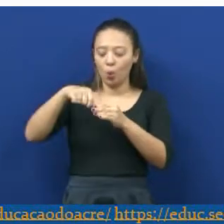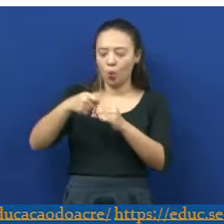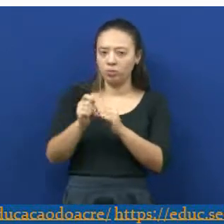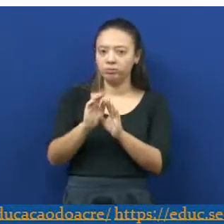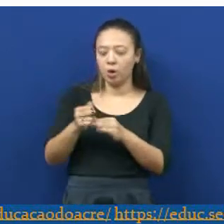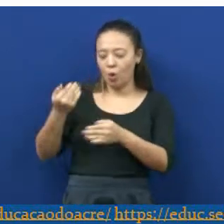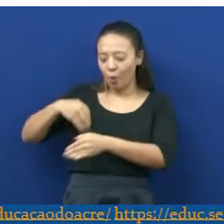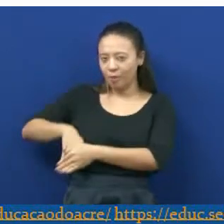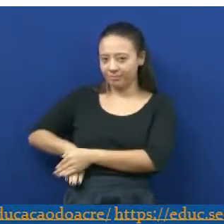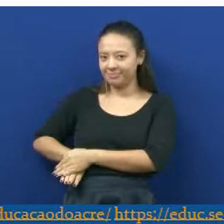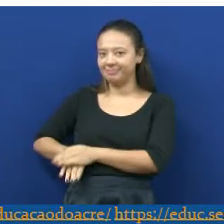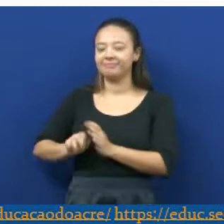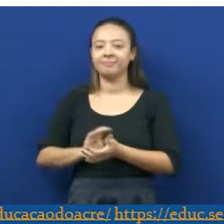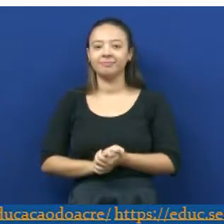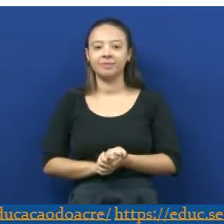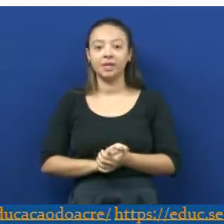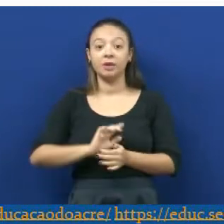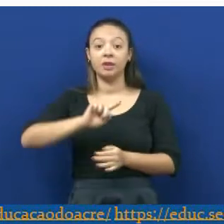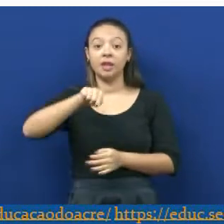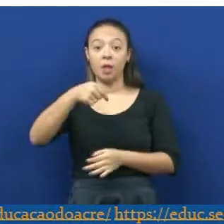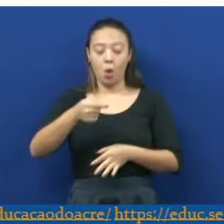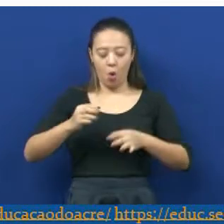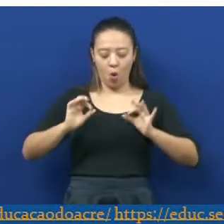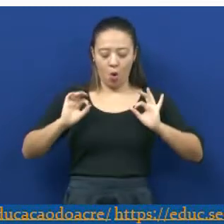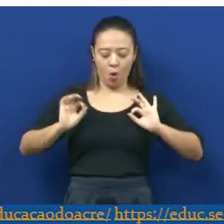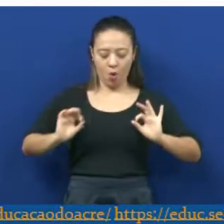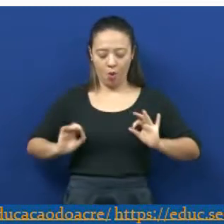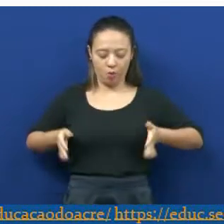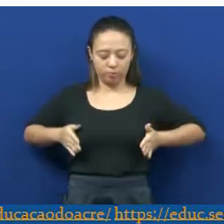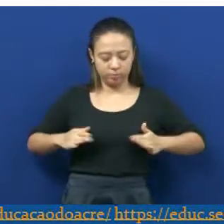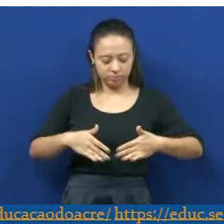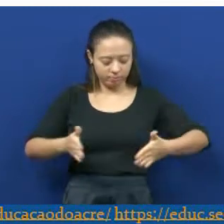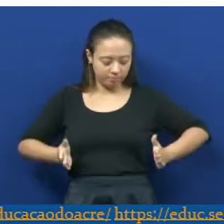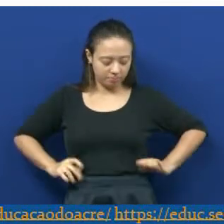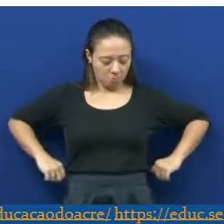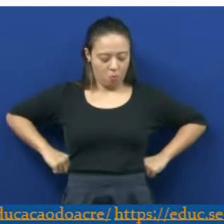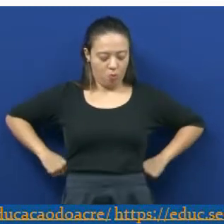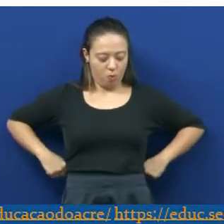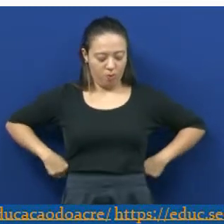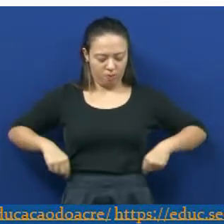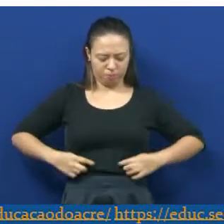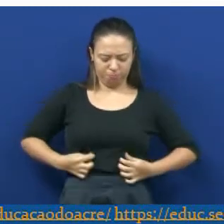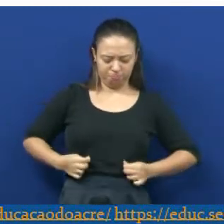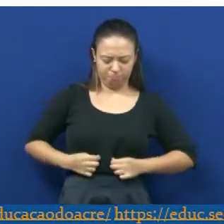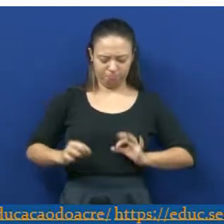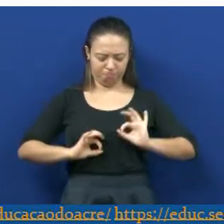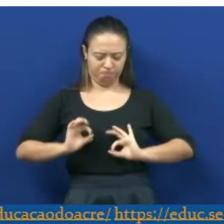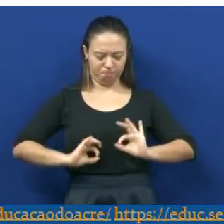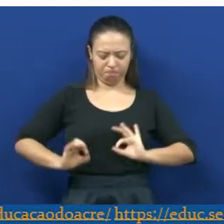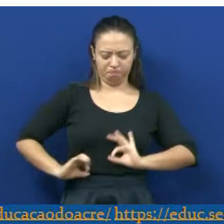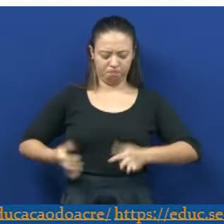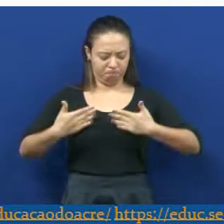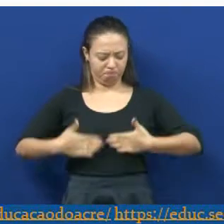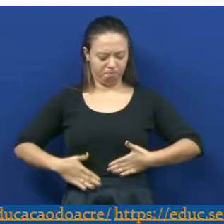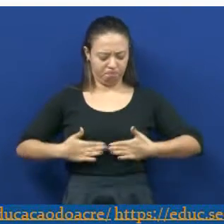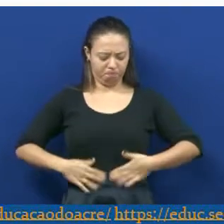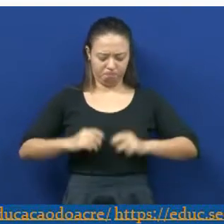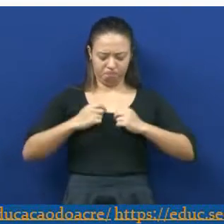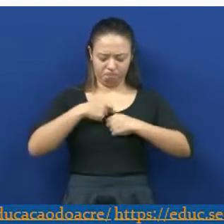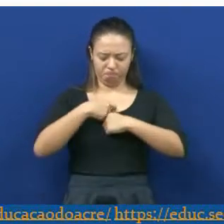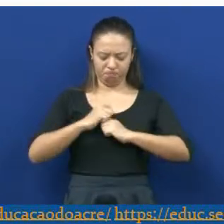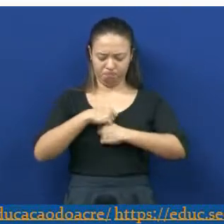necessário. E enquanto compunha o vestido da bela dama e puxava de um lado ao outro, arregaçava daqui ou dali, alisando,